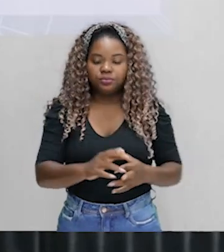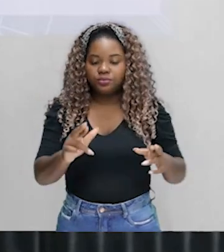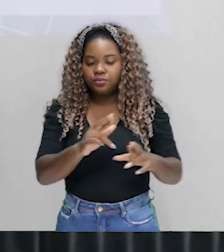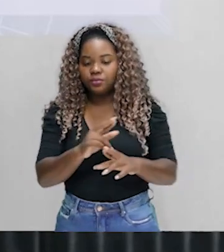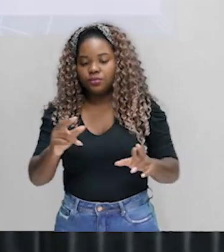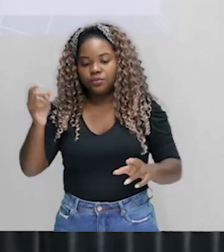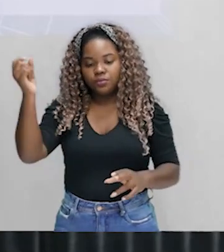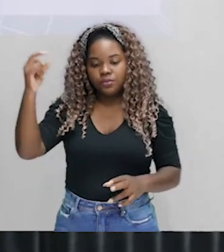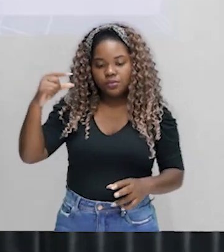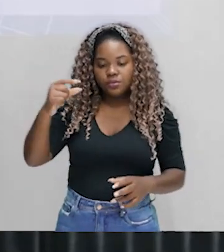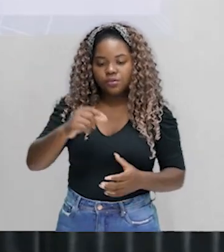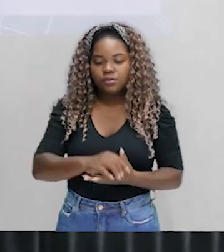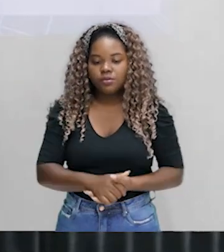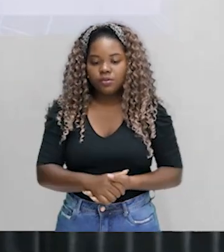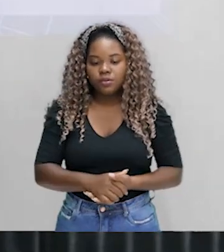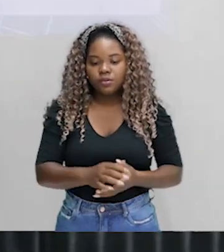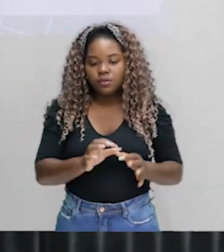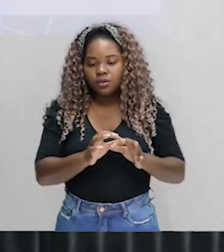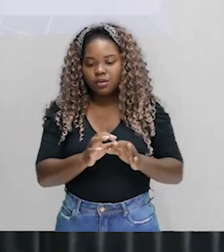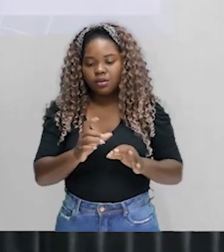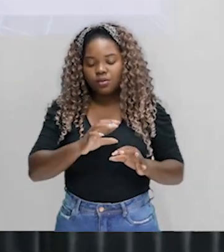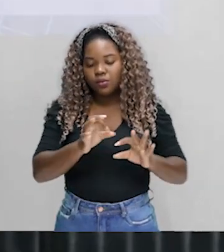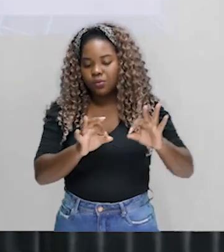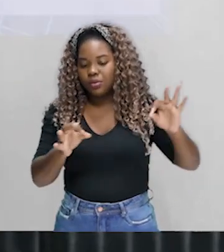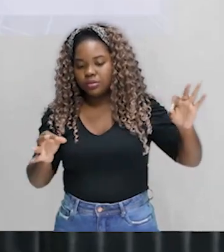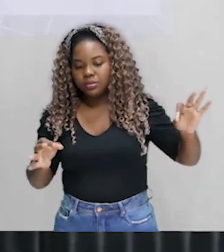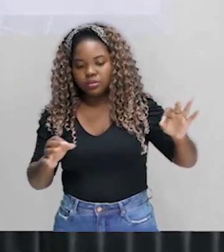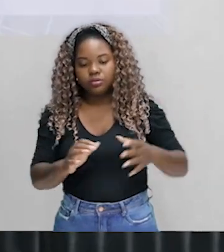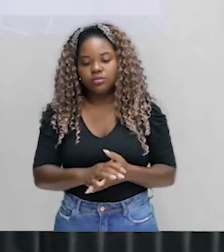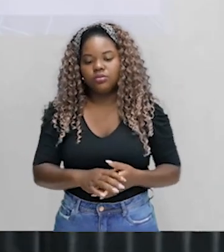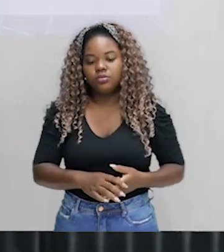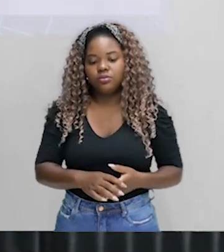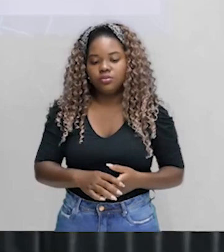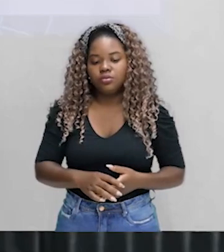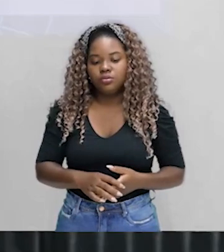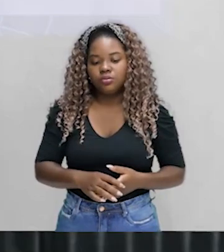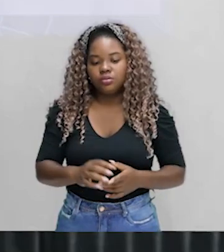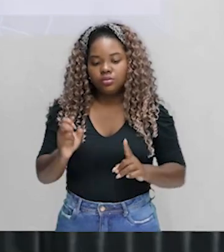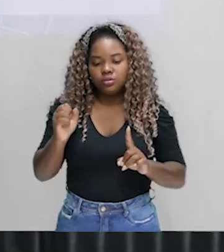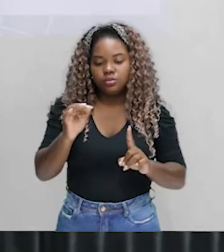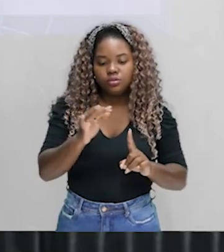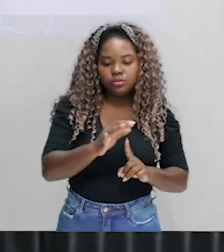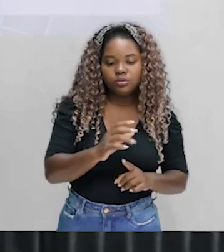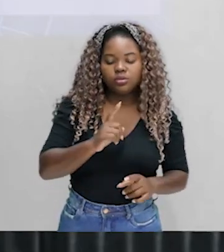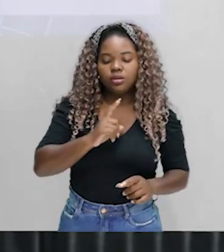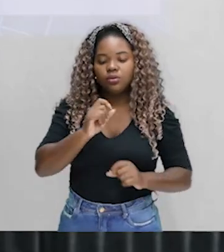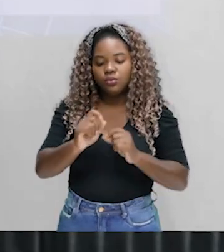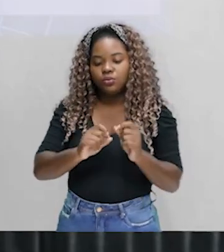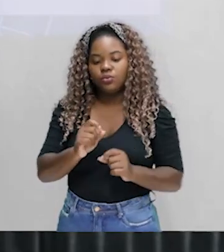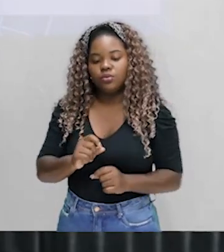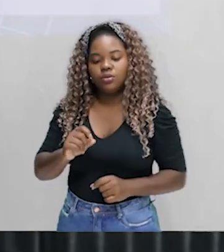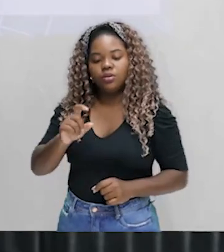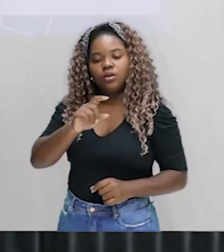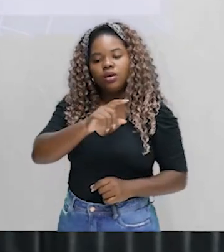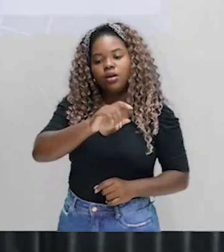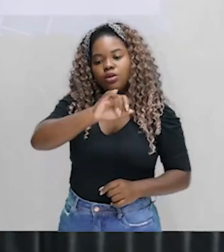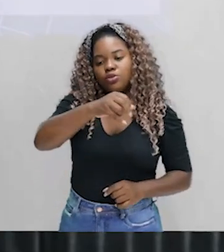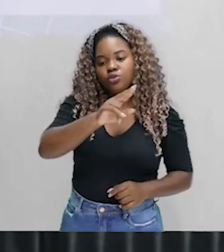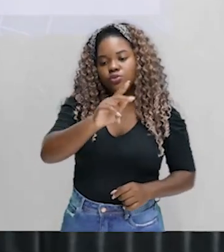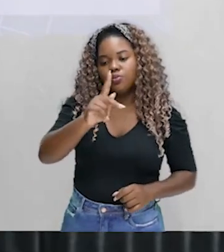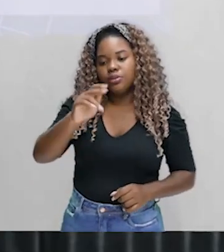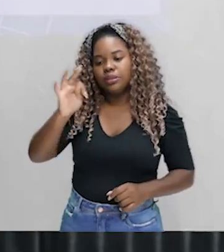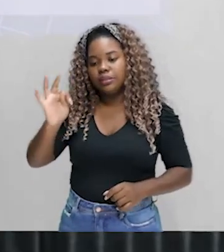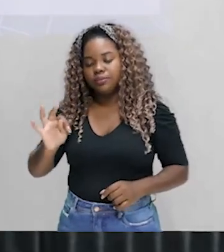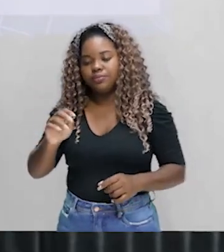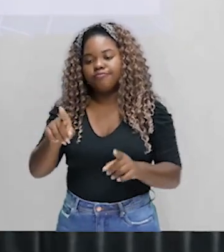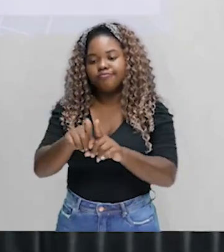Sol. Existe uma distância segura dos gigantes gasosos. O Júpiter e Saturno eles terminam sendo como planetas que